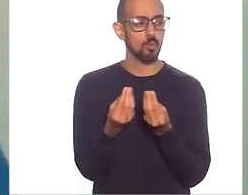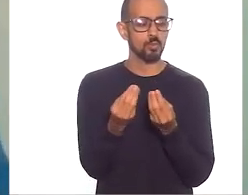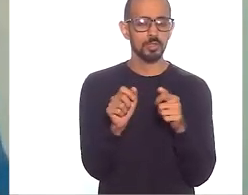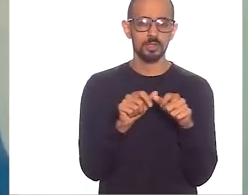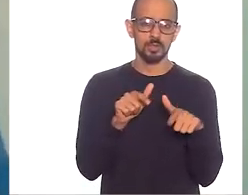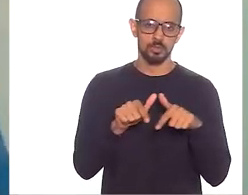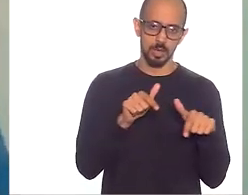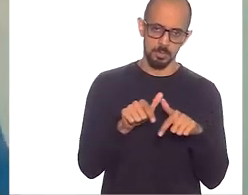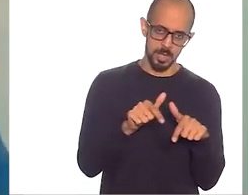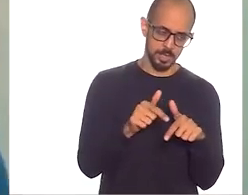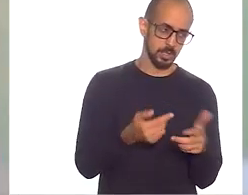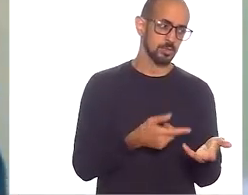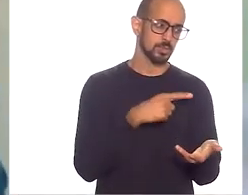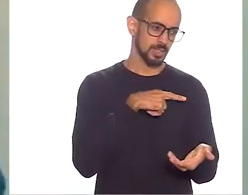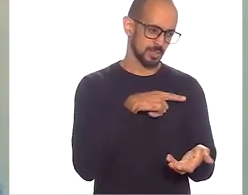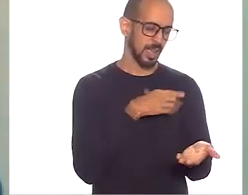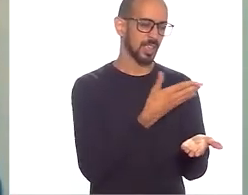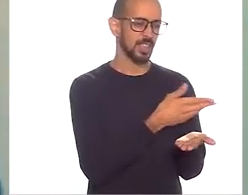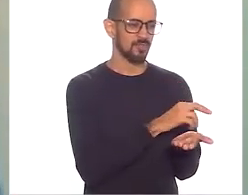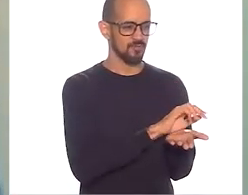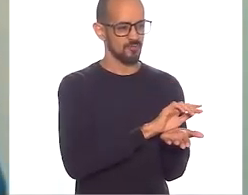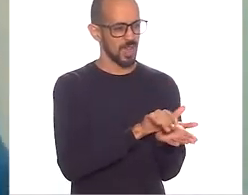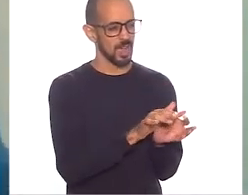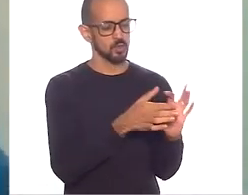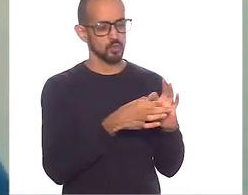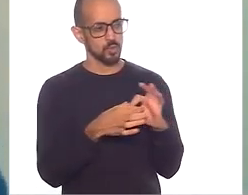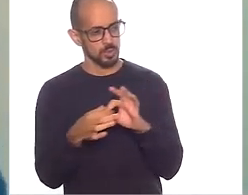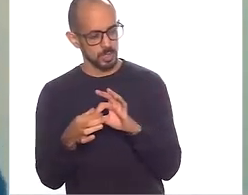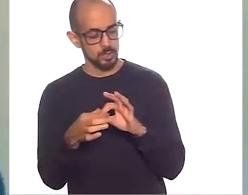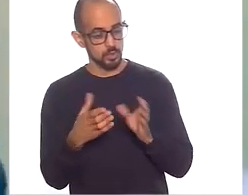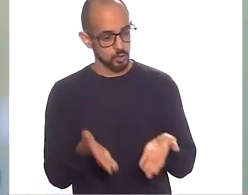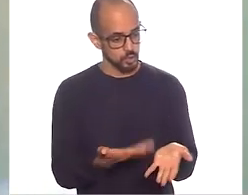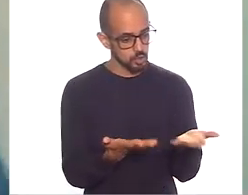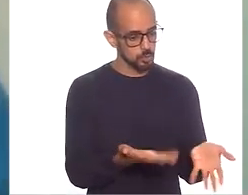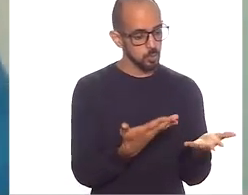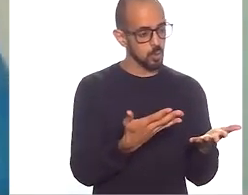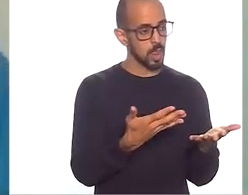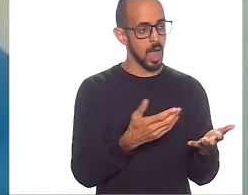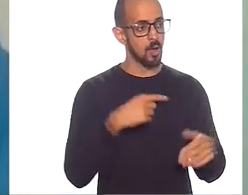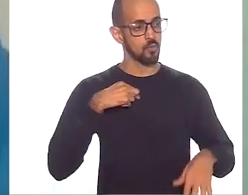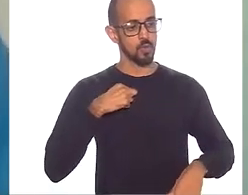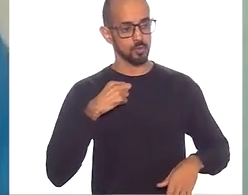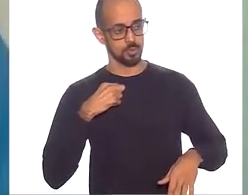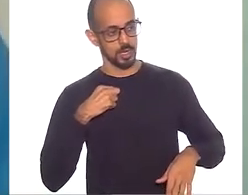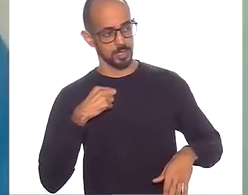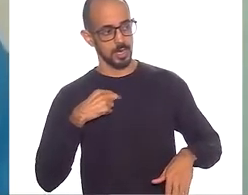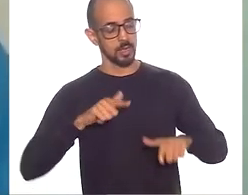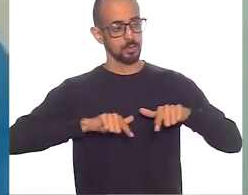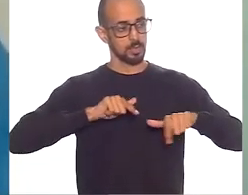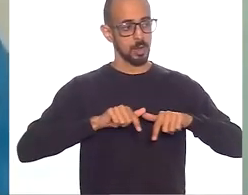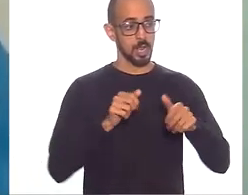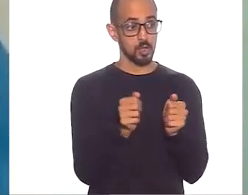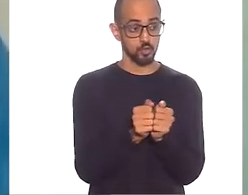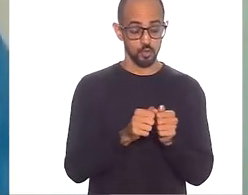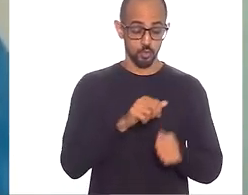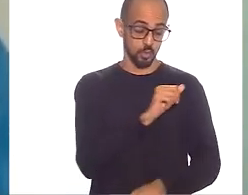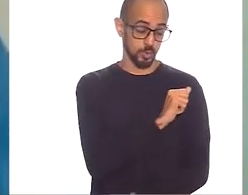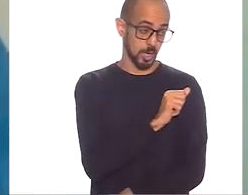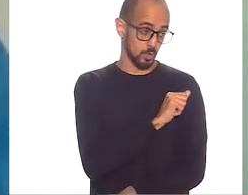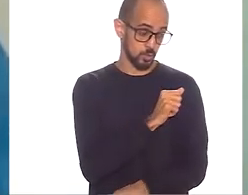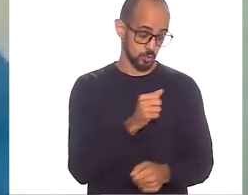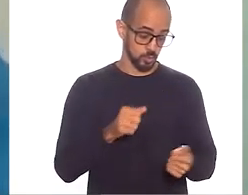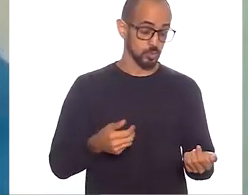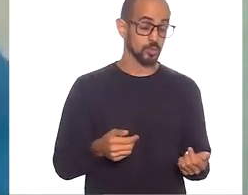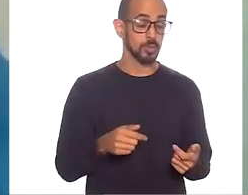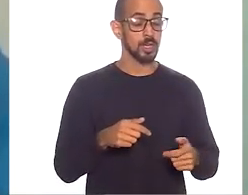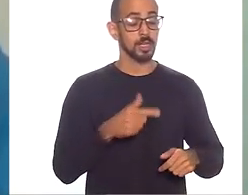várias frentes aí que você traz. A necessidade de estimular o voluntariado empresarial, trabalhar junto aos alunos para que eles se estimulem, sejam